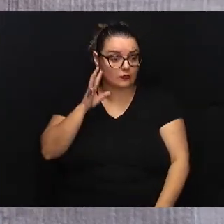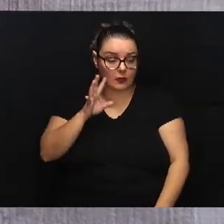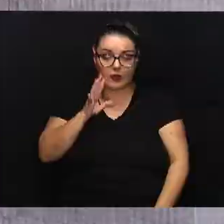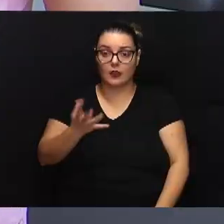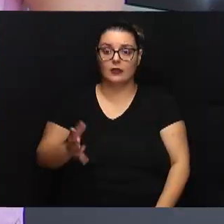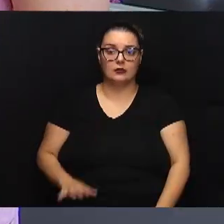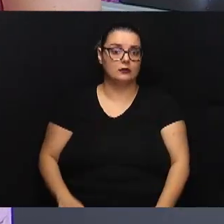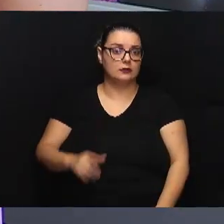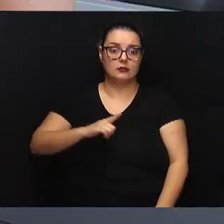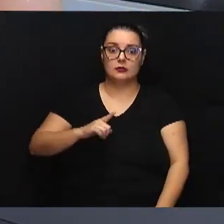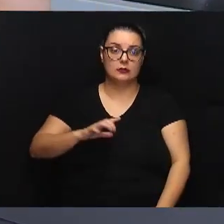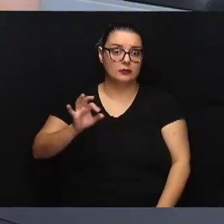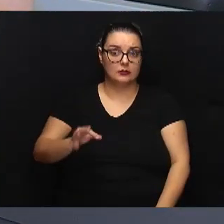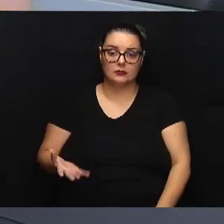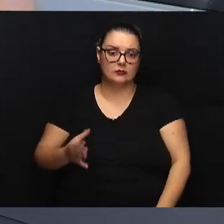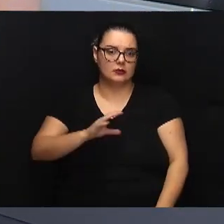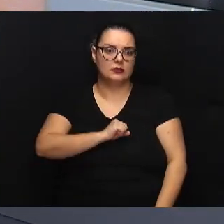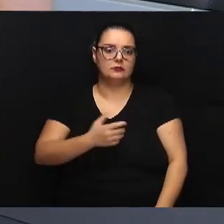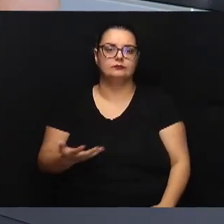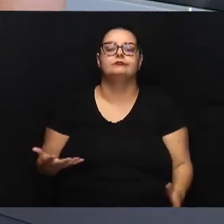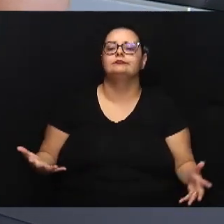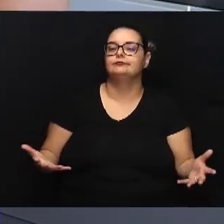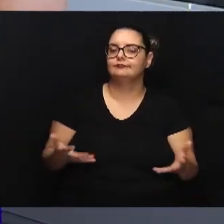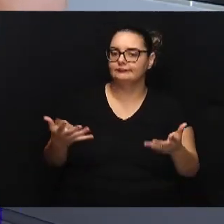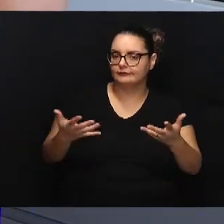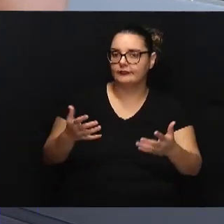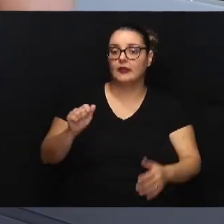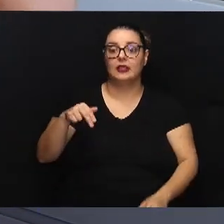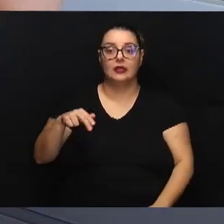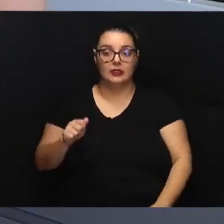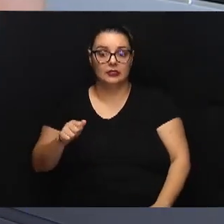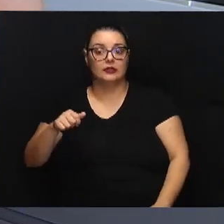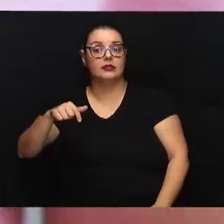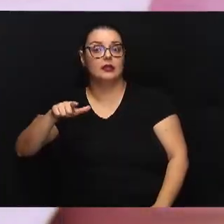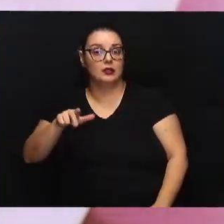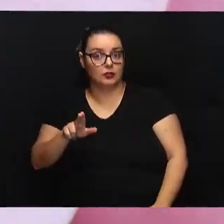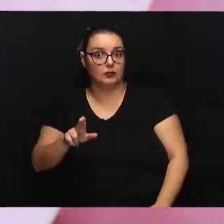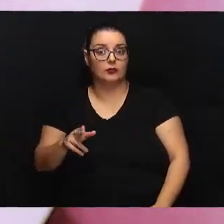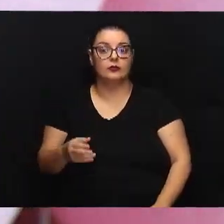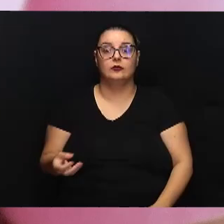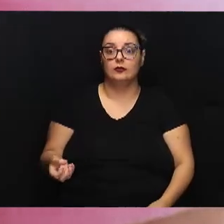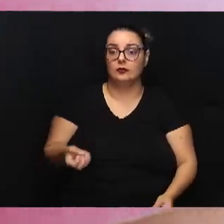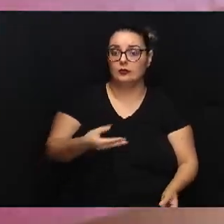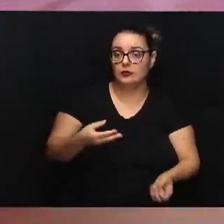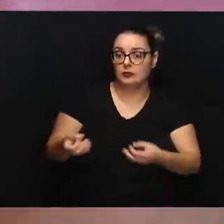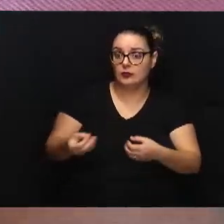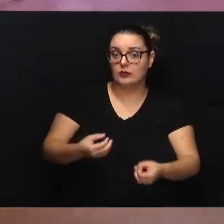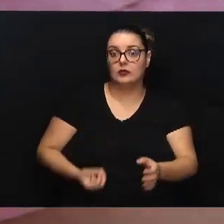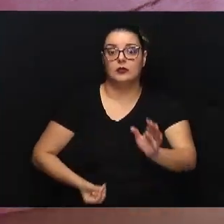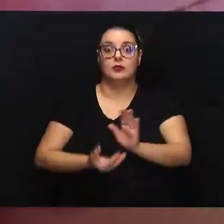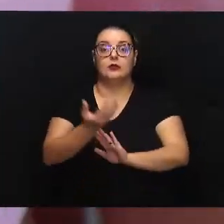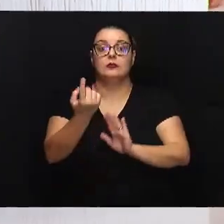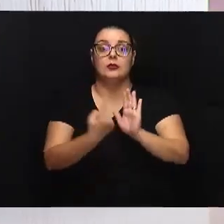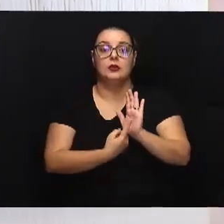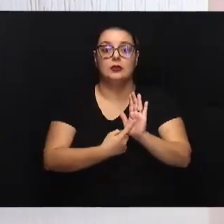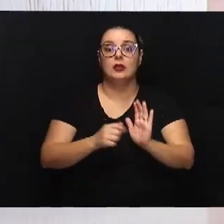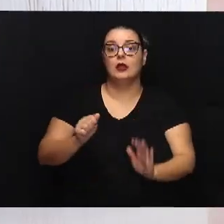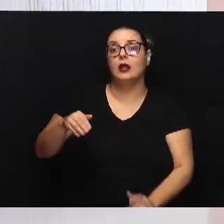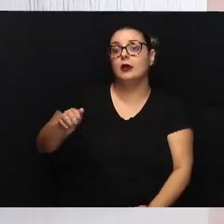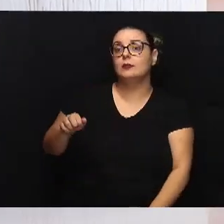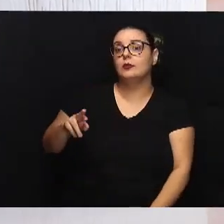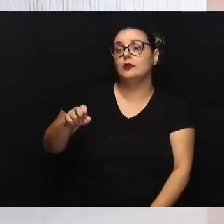vai gostar. Com o incentivo, a Ana Lu foi atrás de novas informações, criou a marca, a identidade visual e